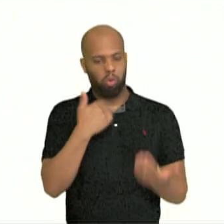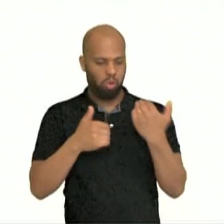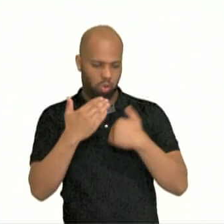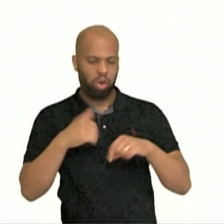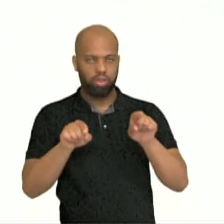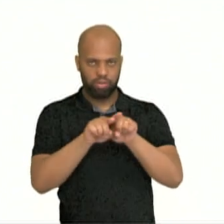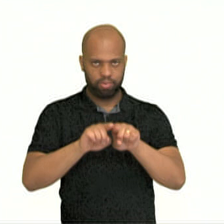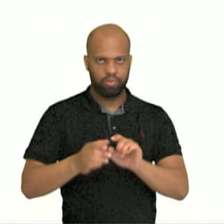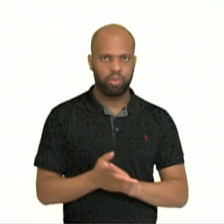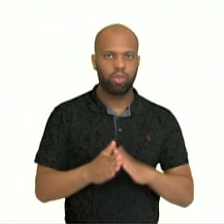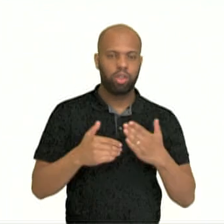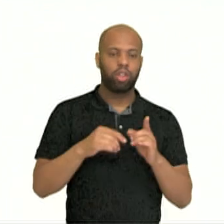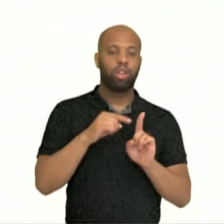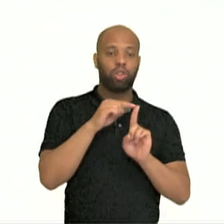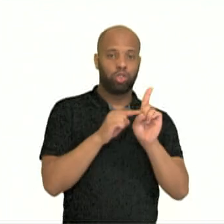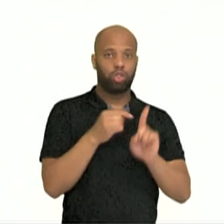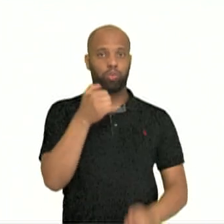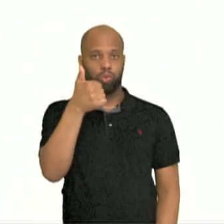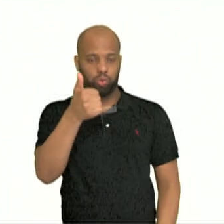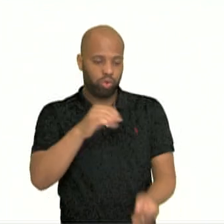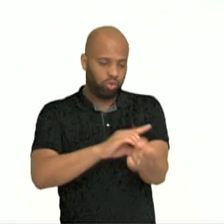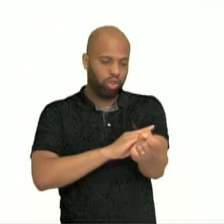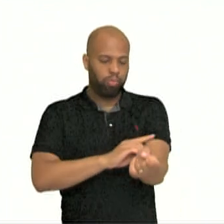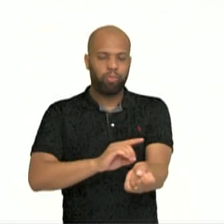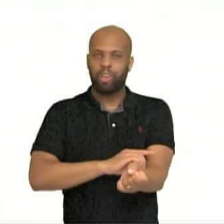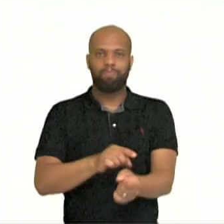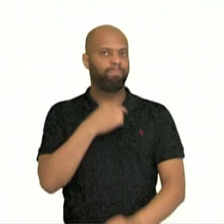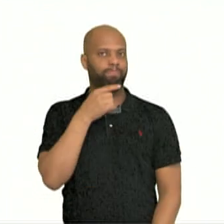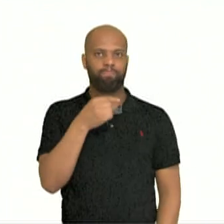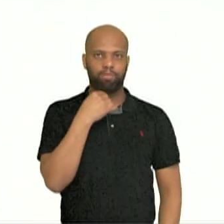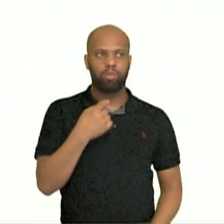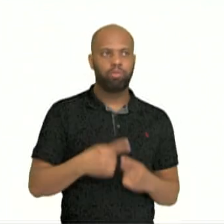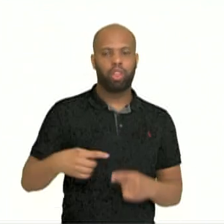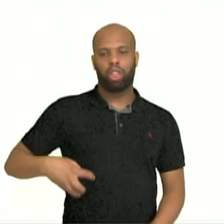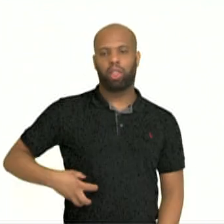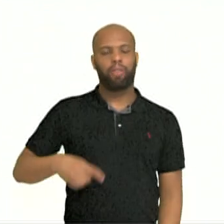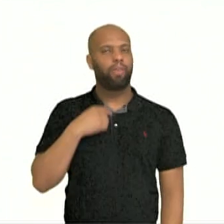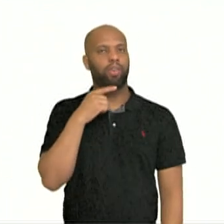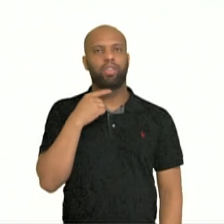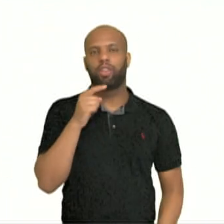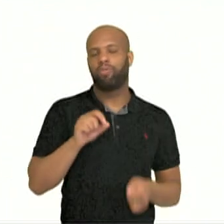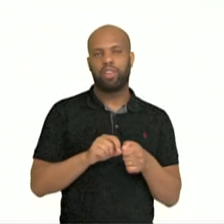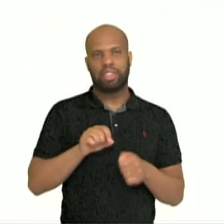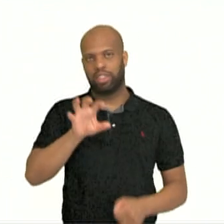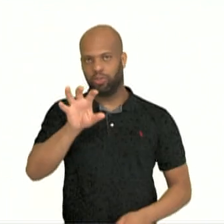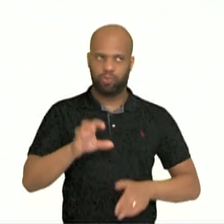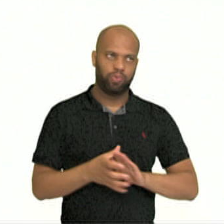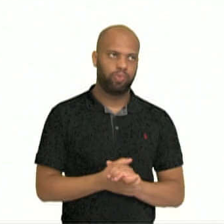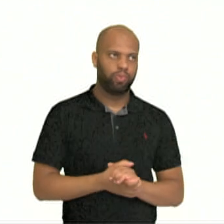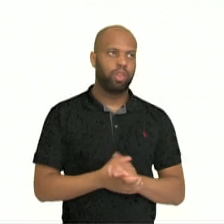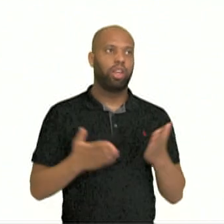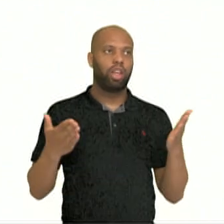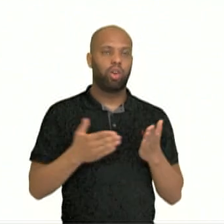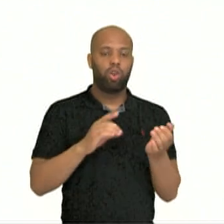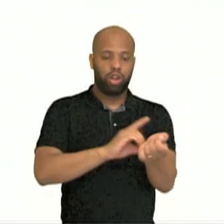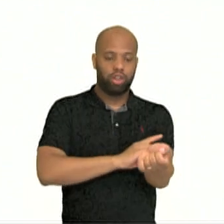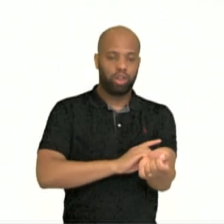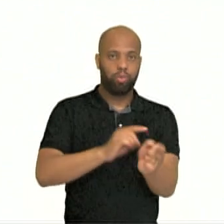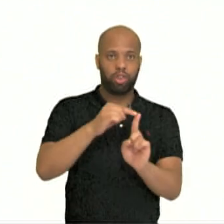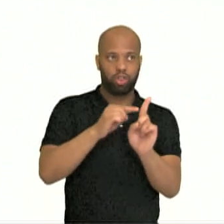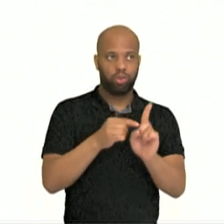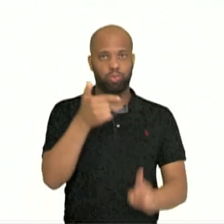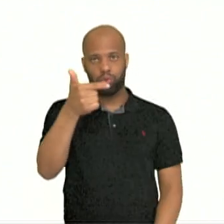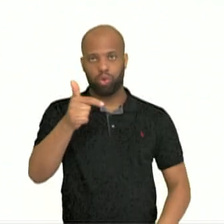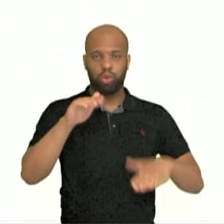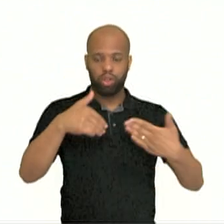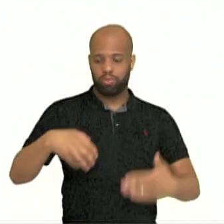ingeridas. No diabetes tipo 1, isso não acontece, o pâncreas não produz essa insulina. No diabetes tipo 2,